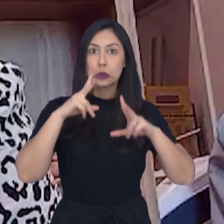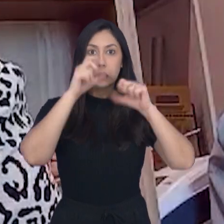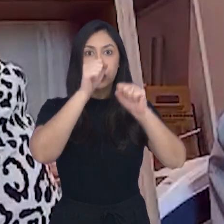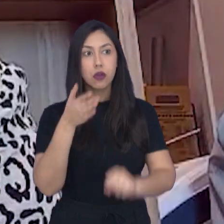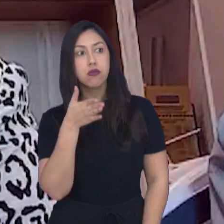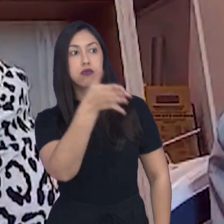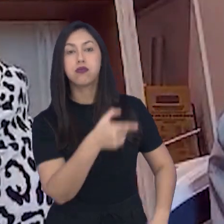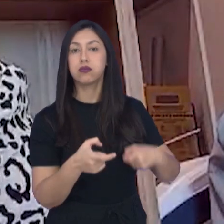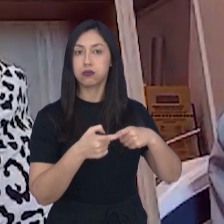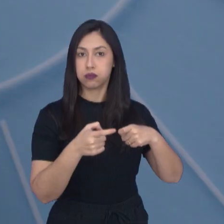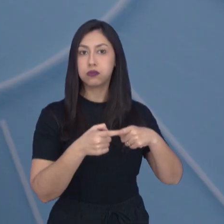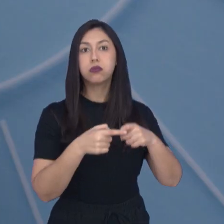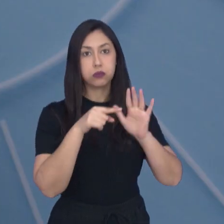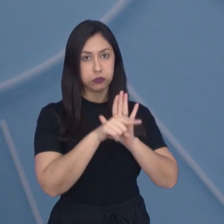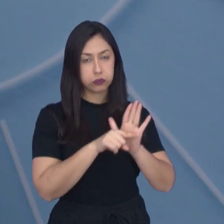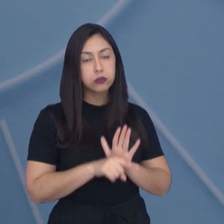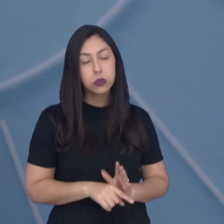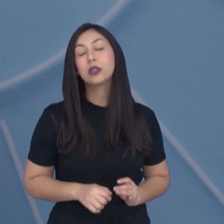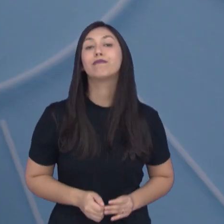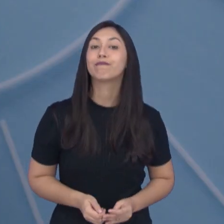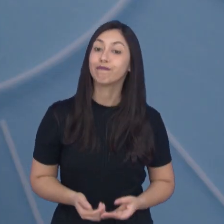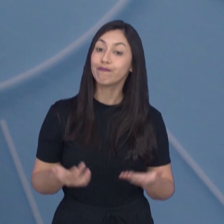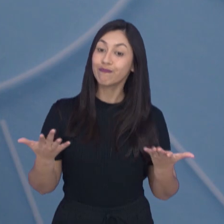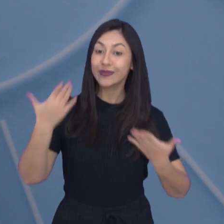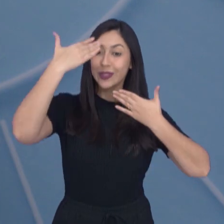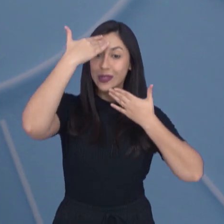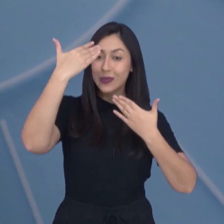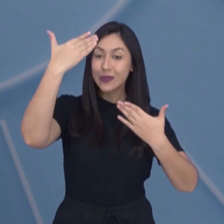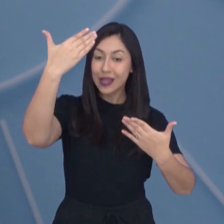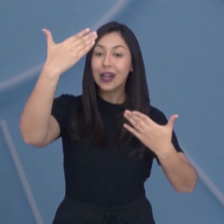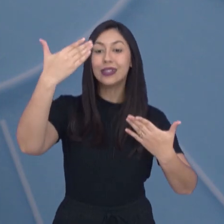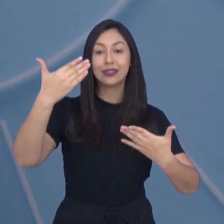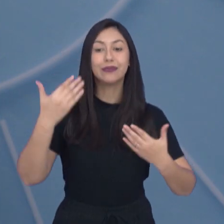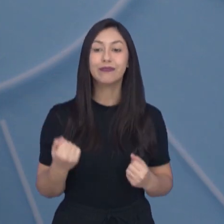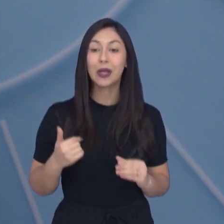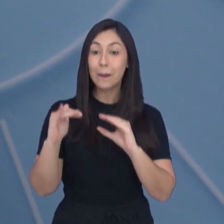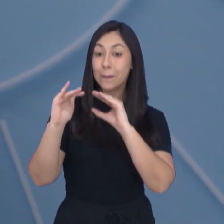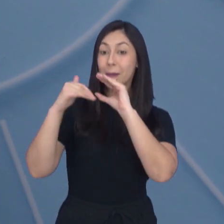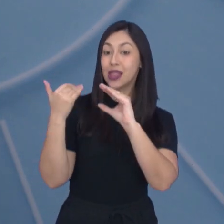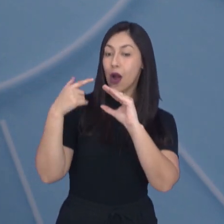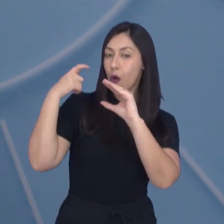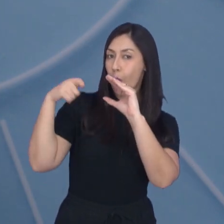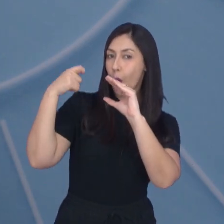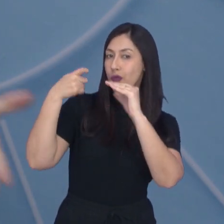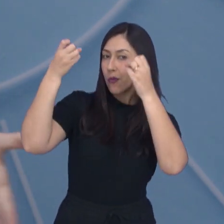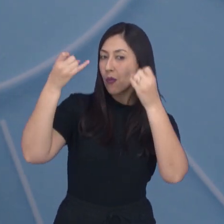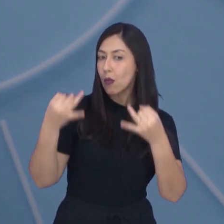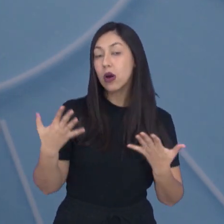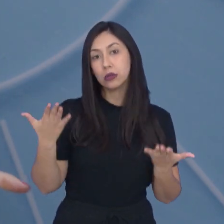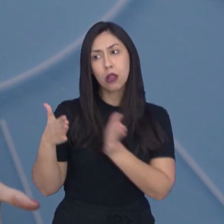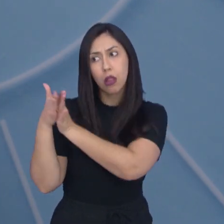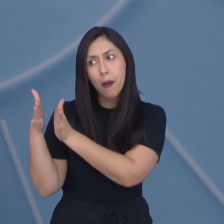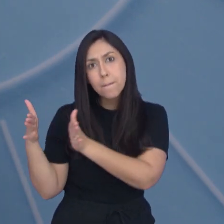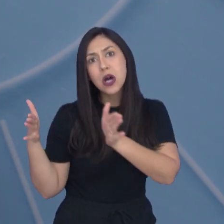seu ginecologista para uma investigação. Tá aí, Helena, obrigada por encaminhar essa explicação para a gente, né? O período menstrual,